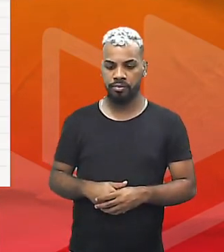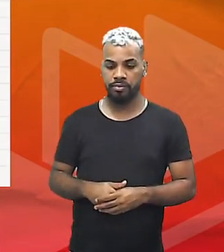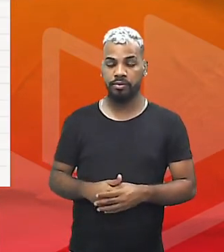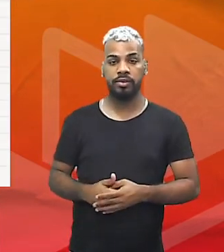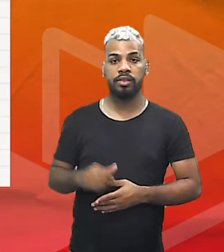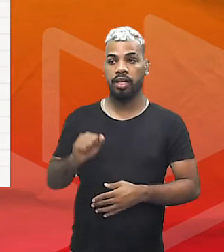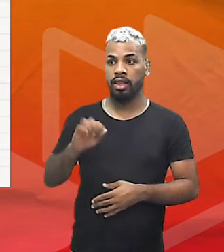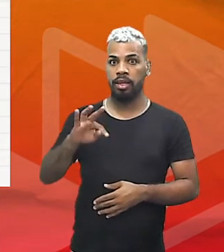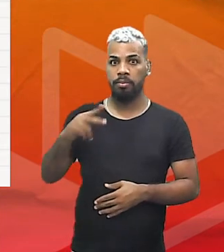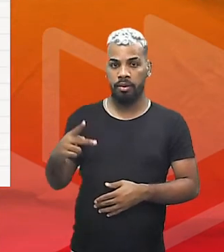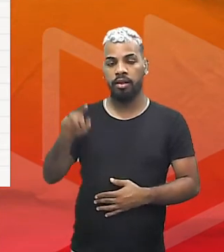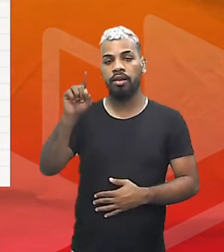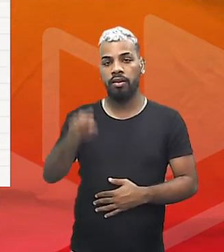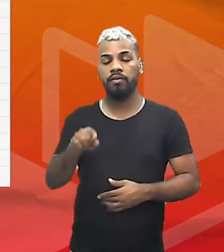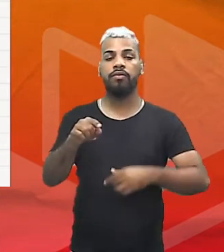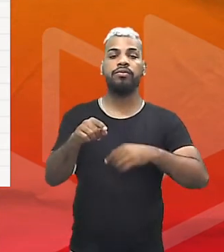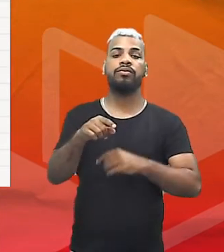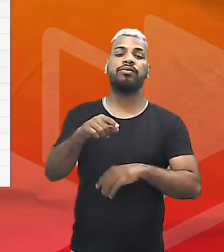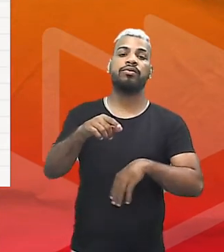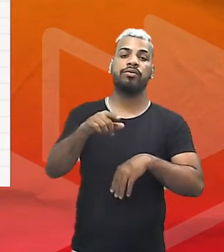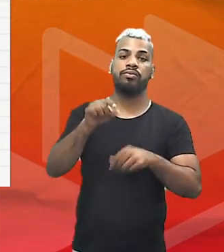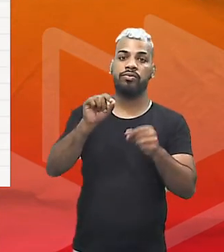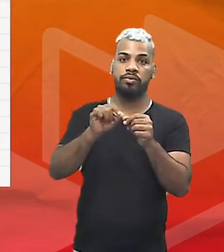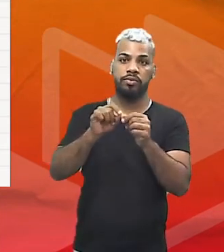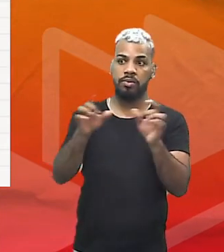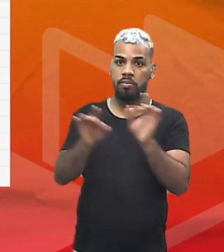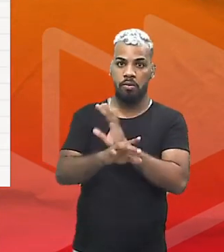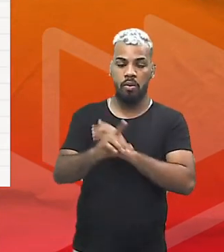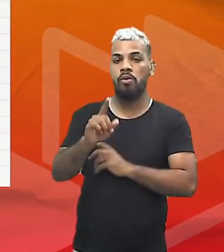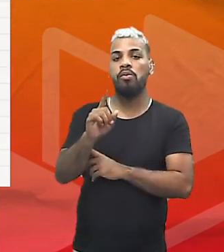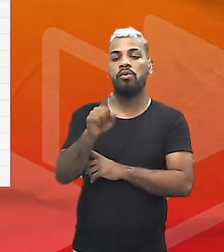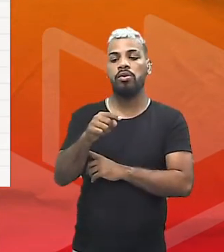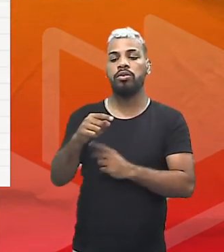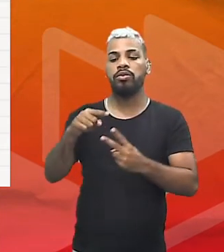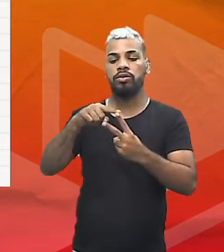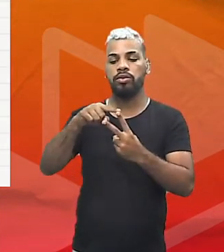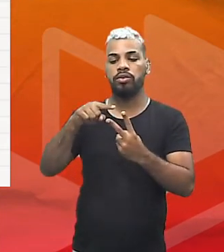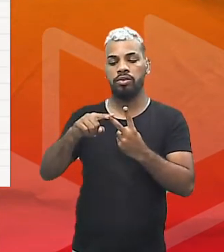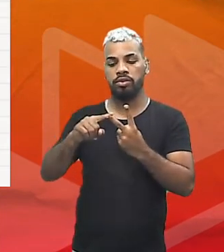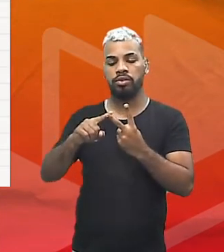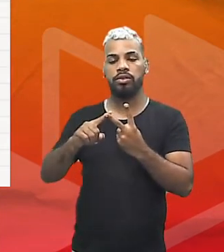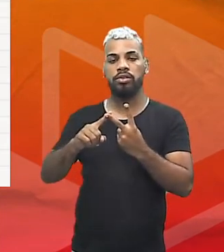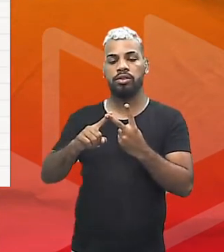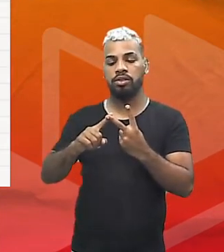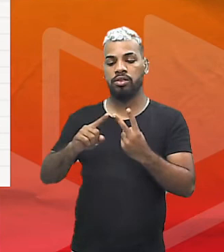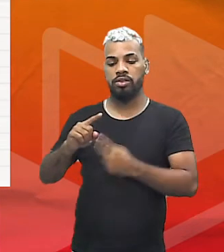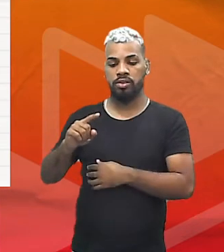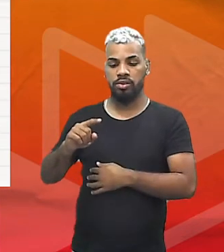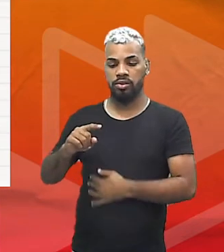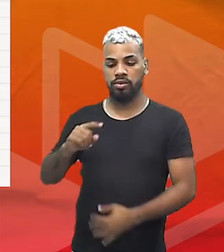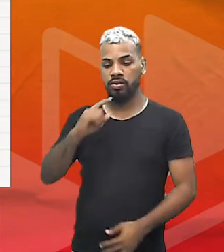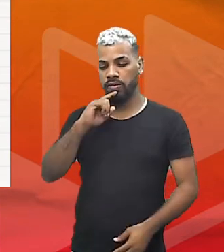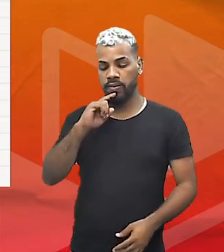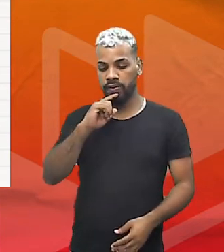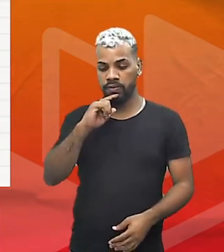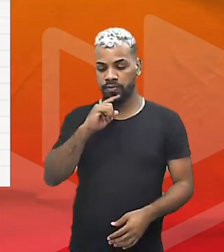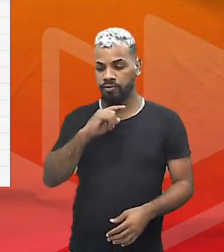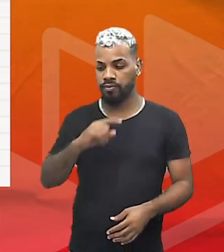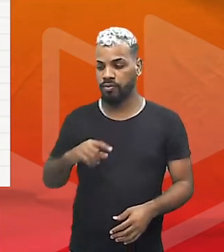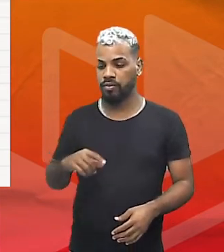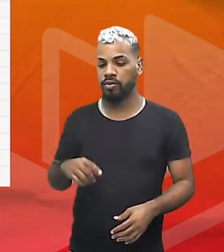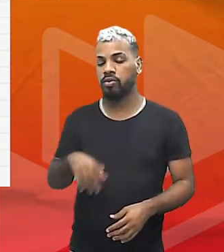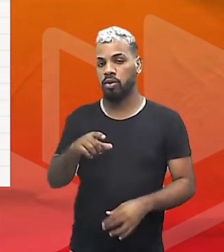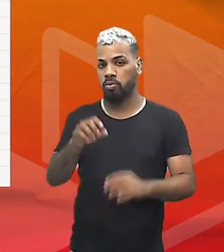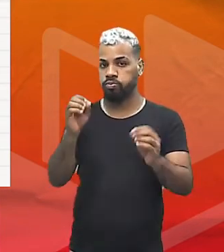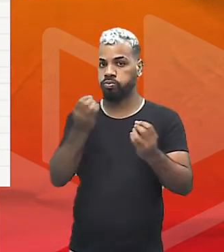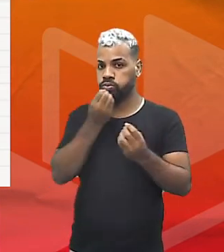ATPS Você ainda vai ter a formação de dois nada H2 porque olha deixa eu contar um segredo